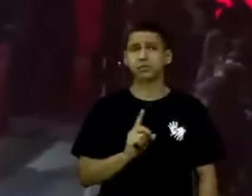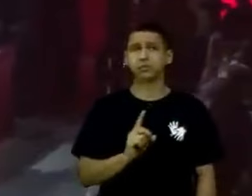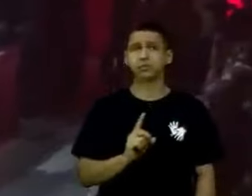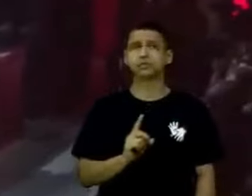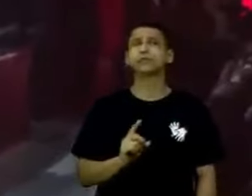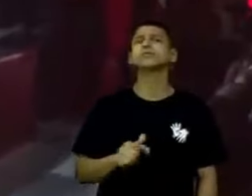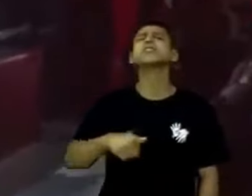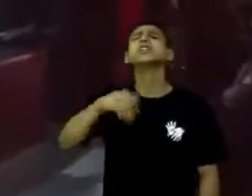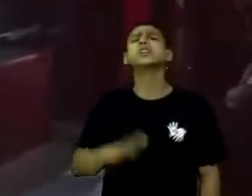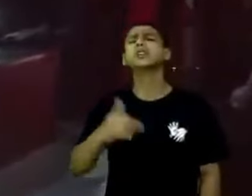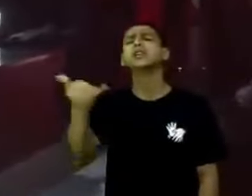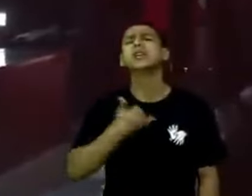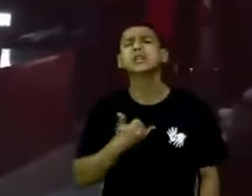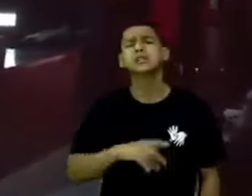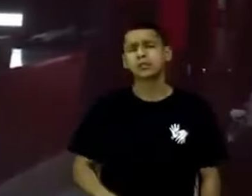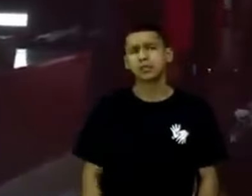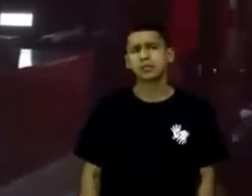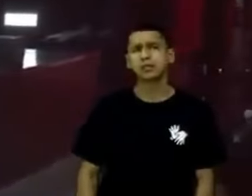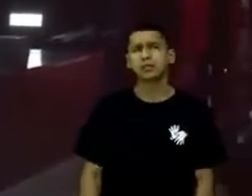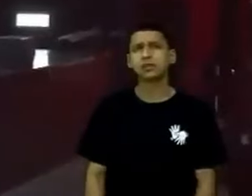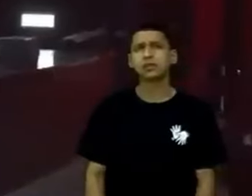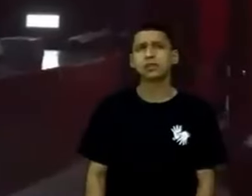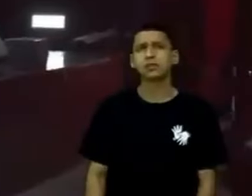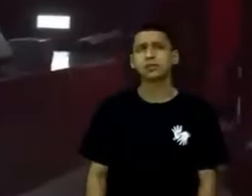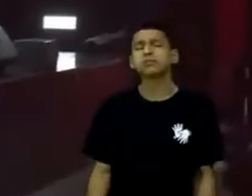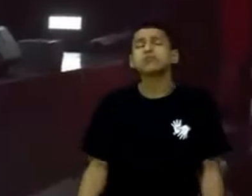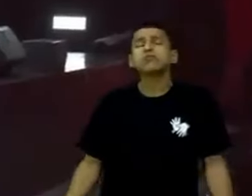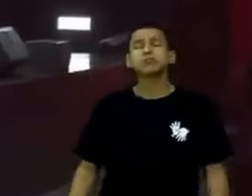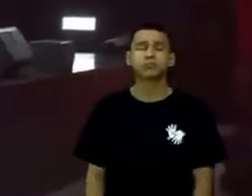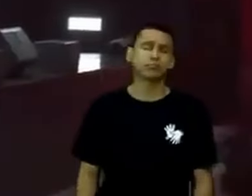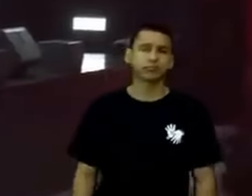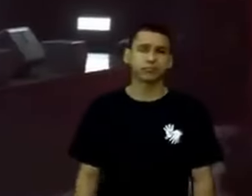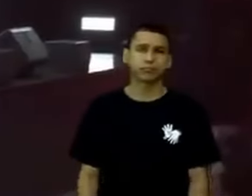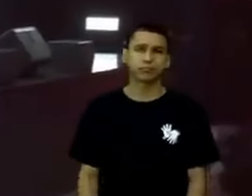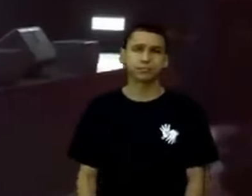Quem disse que Deus está existindo para superar tuas expectativas?